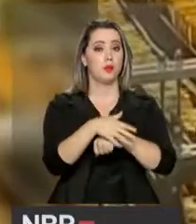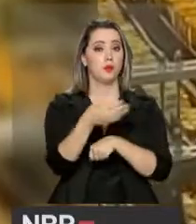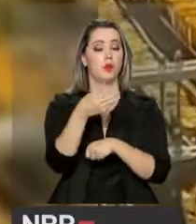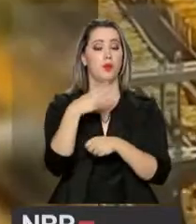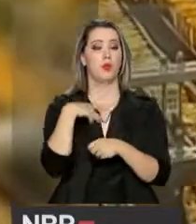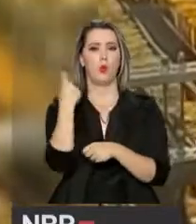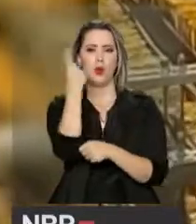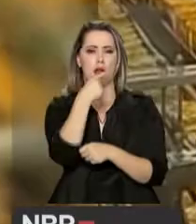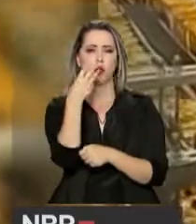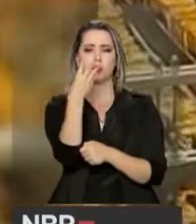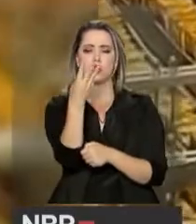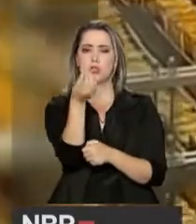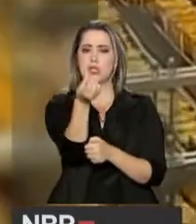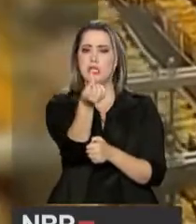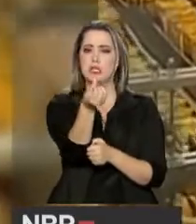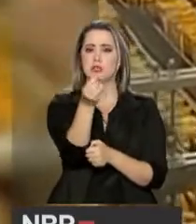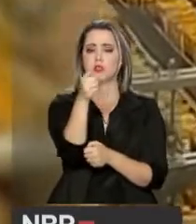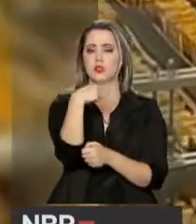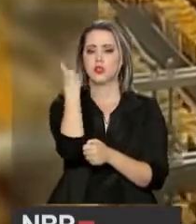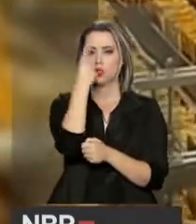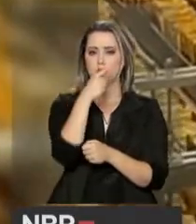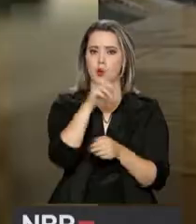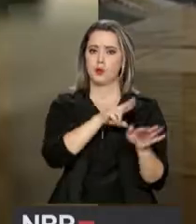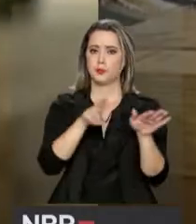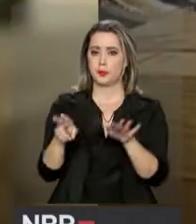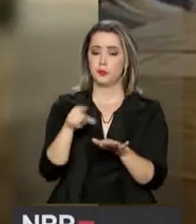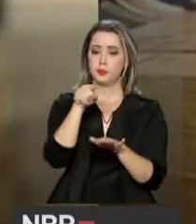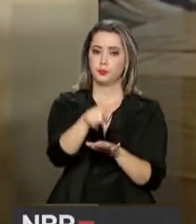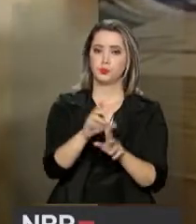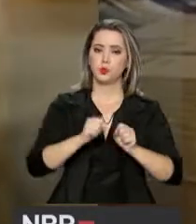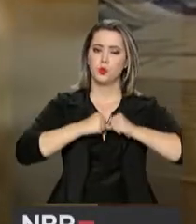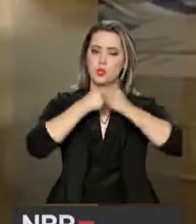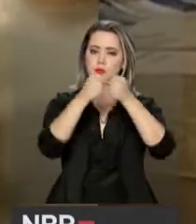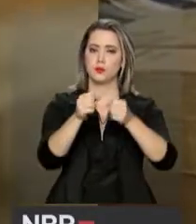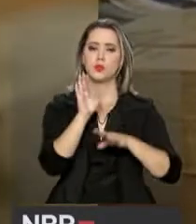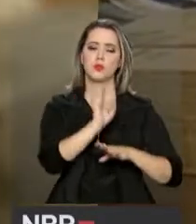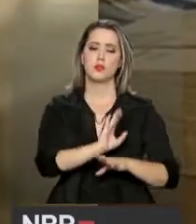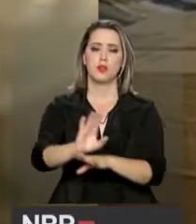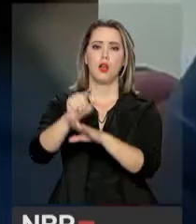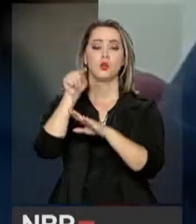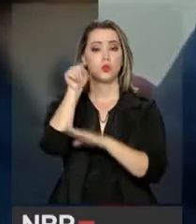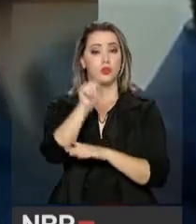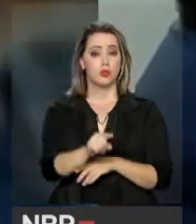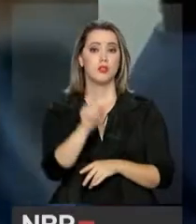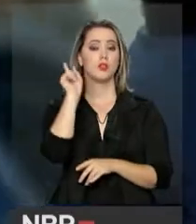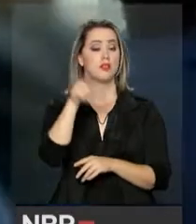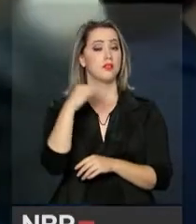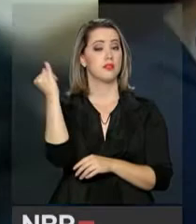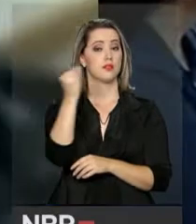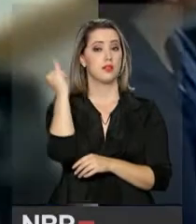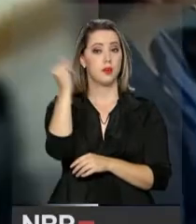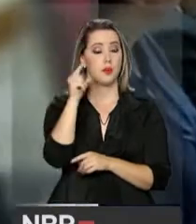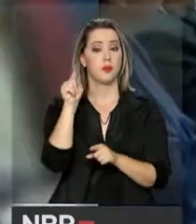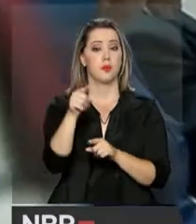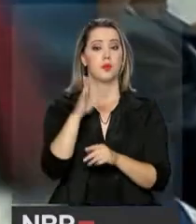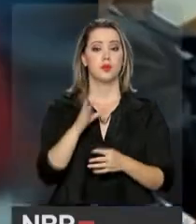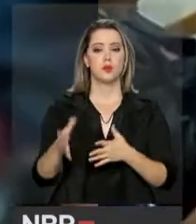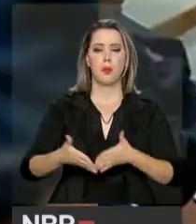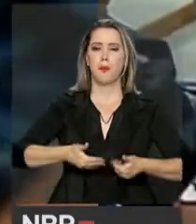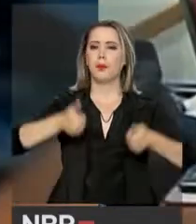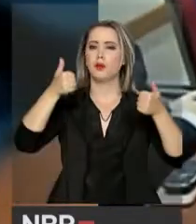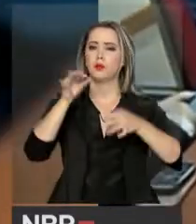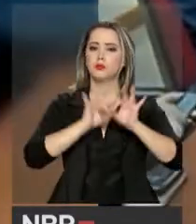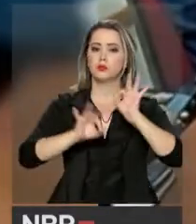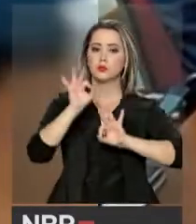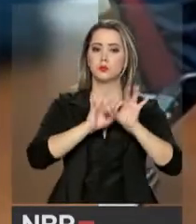têm jornada de 36 horas durante a semana. O empenho e a colaboração deles são fundamentais para o aperfeiçoamento